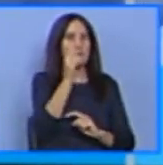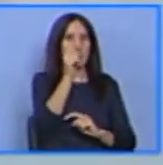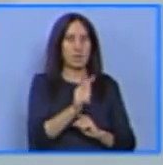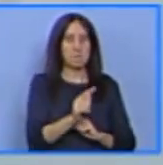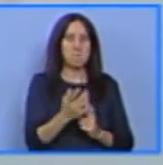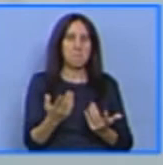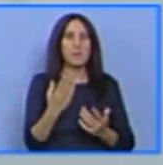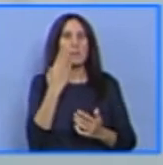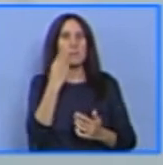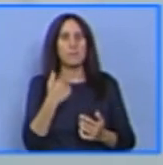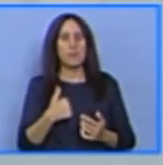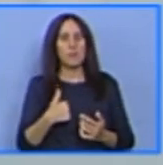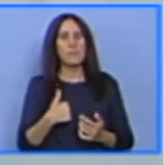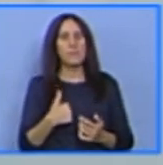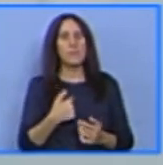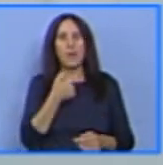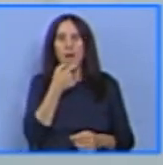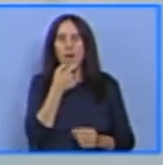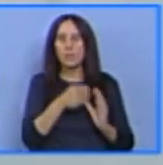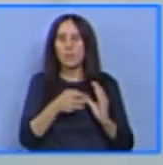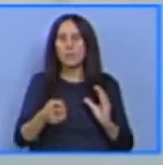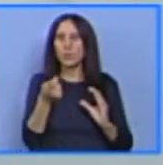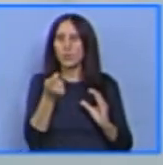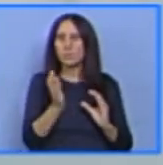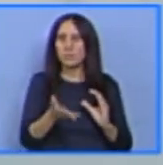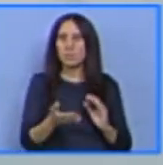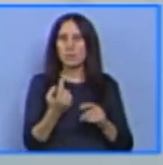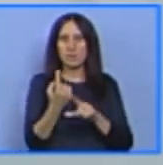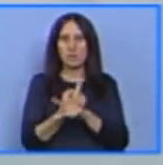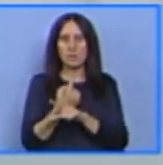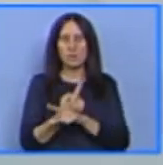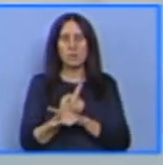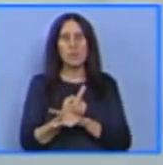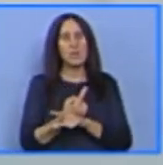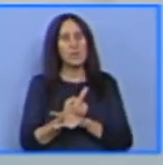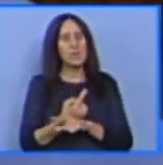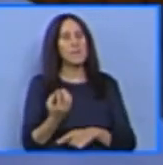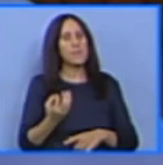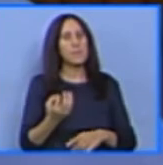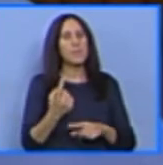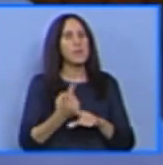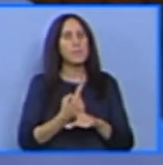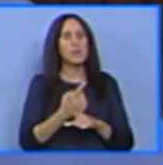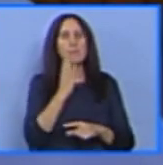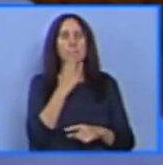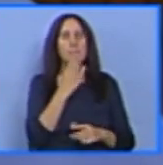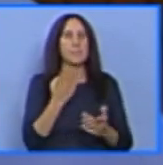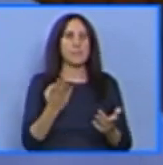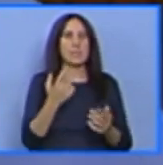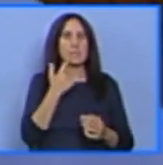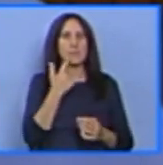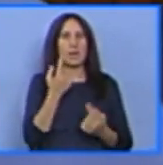que é preciso complexificar um pouco as coisas e realmente as coisas também não dependem, quer dizer, há